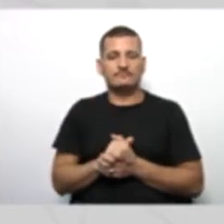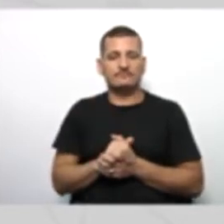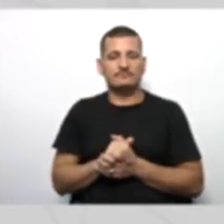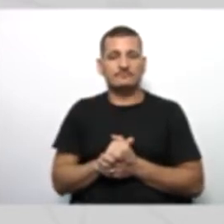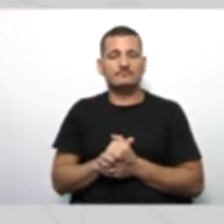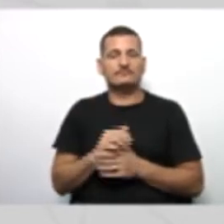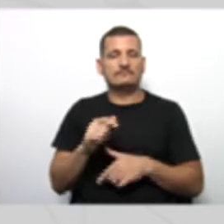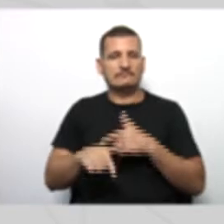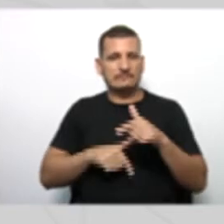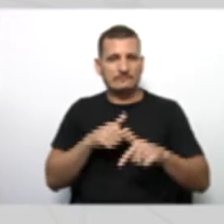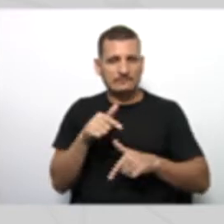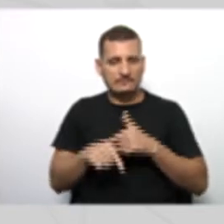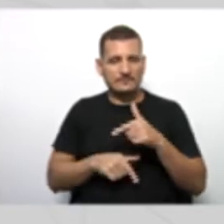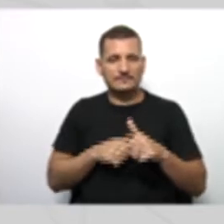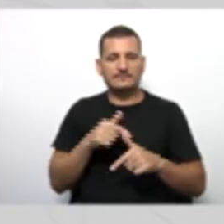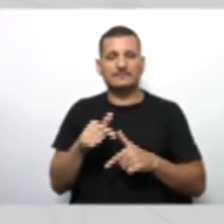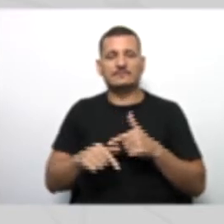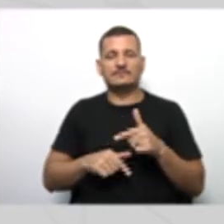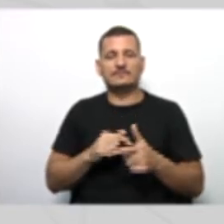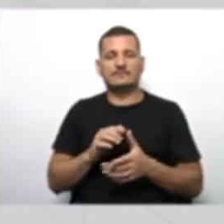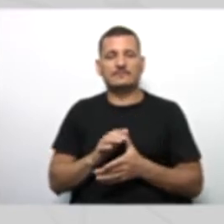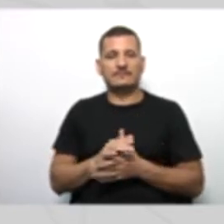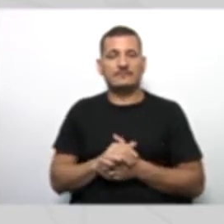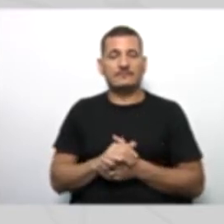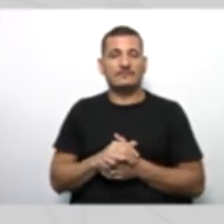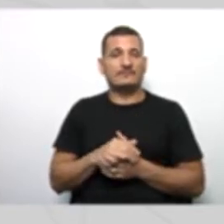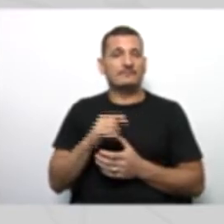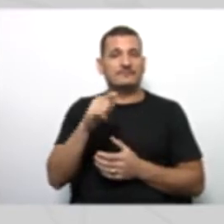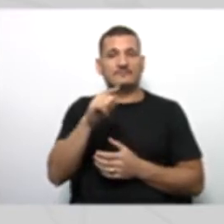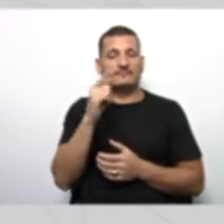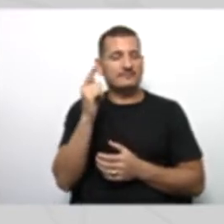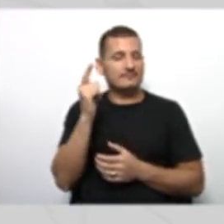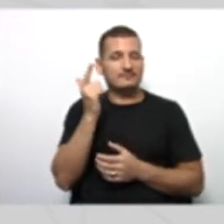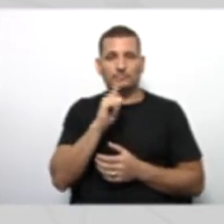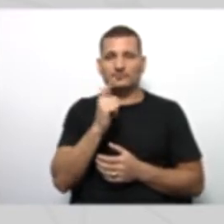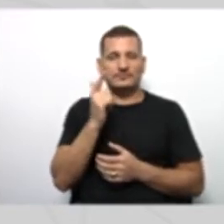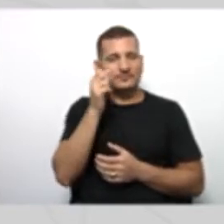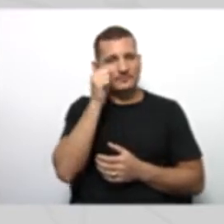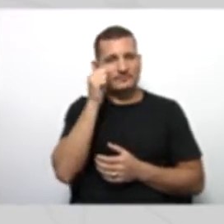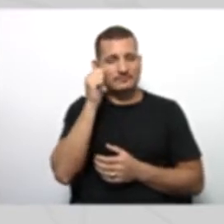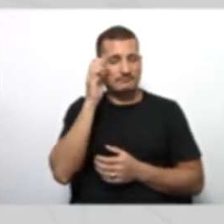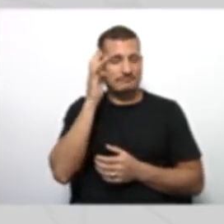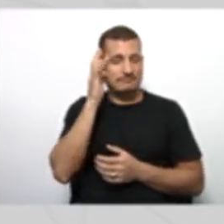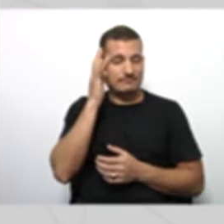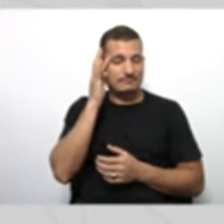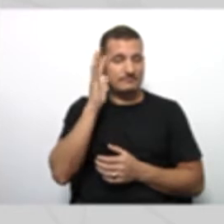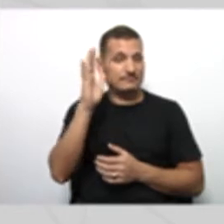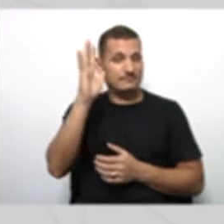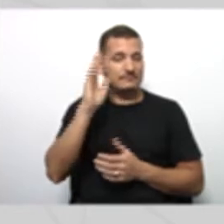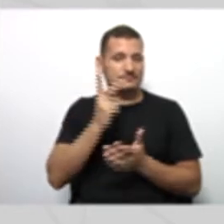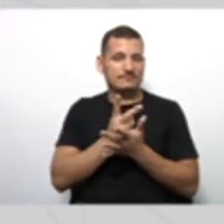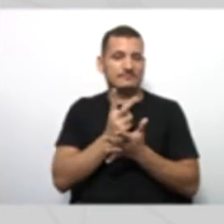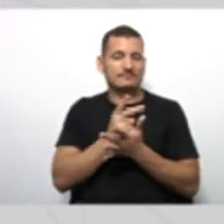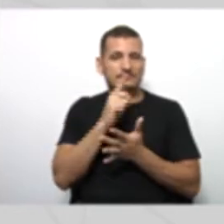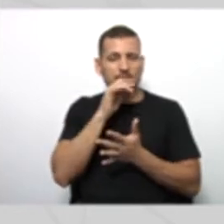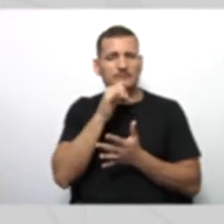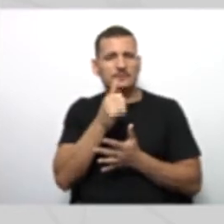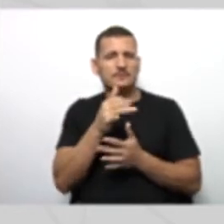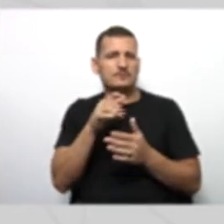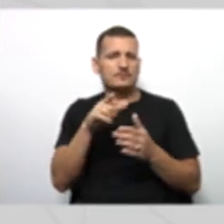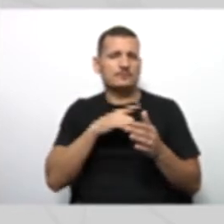na extremidade inferior direita da minha tabela, é aquilo que eu não tenho que me preocupar. E tudo que tiver aqui